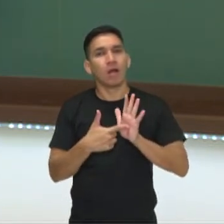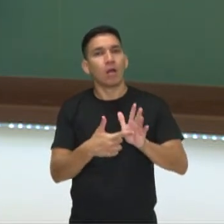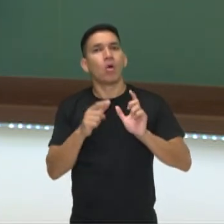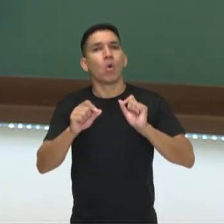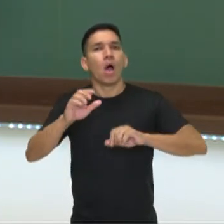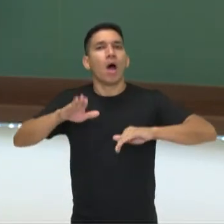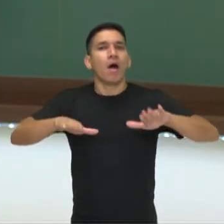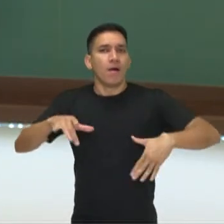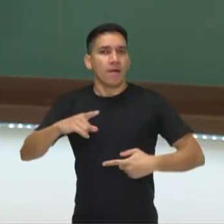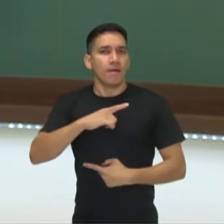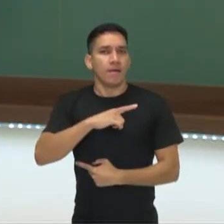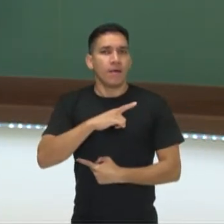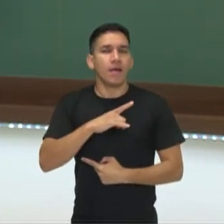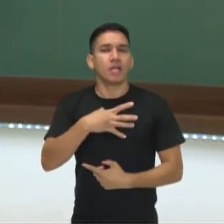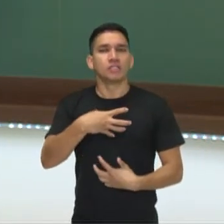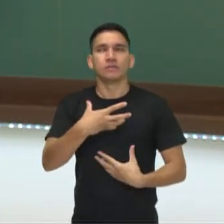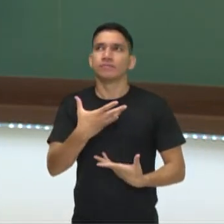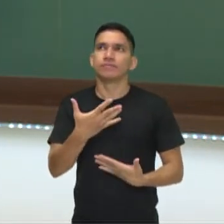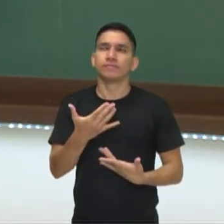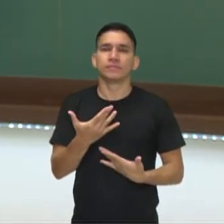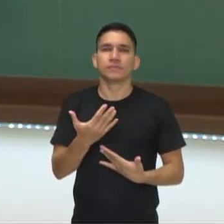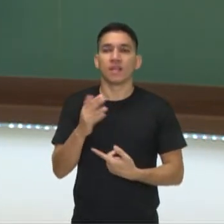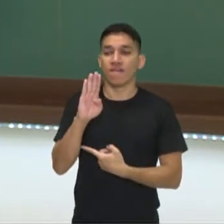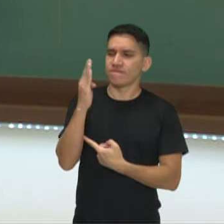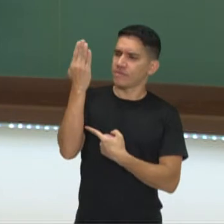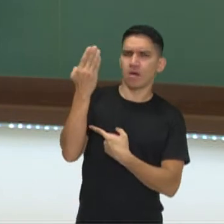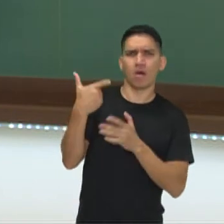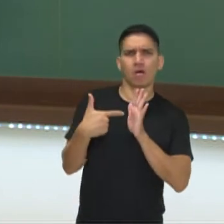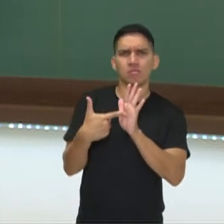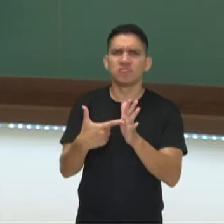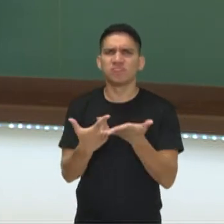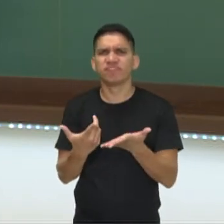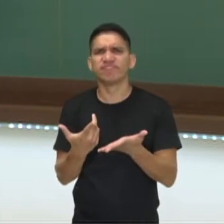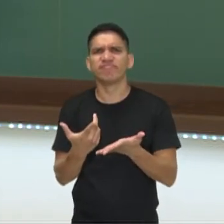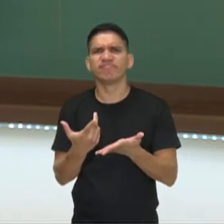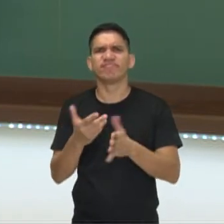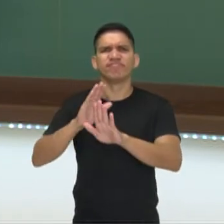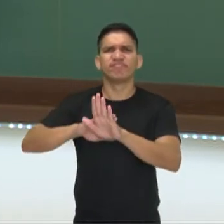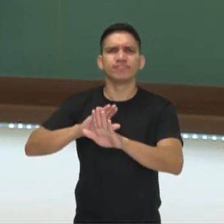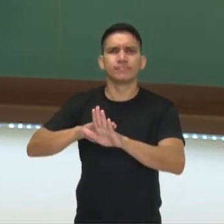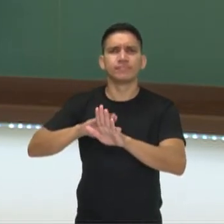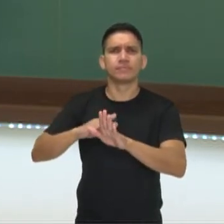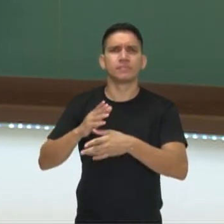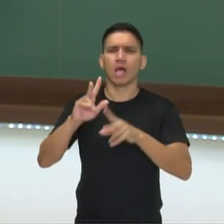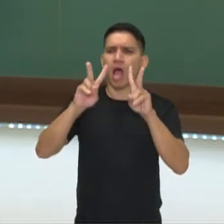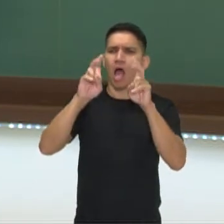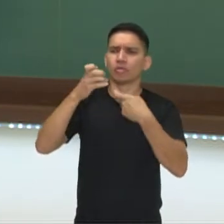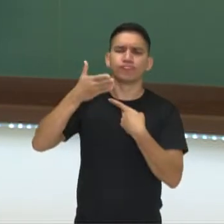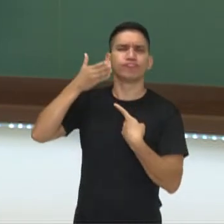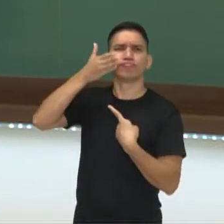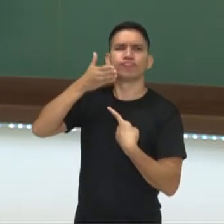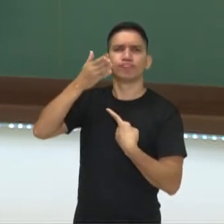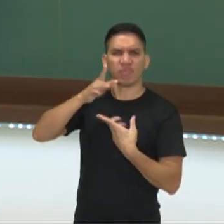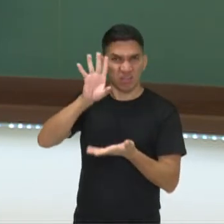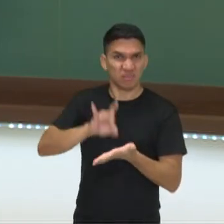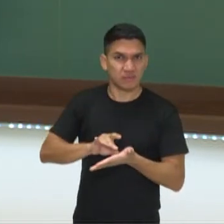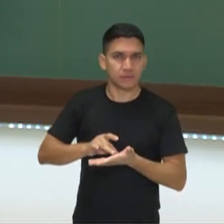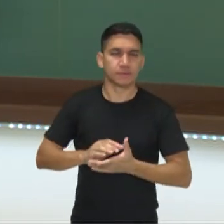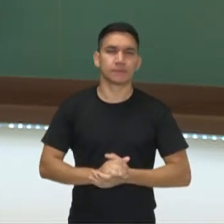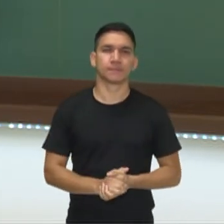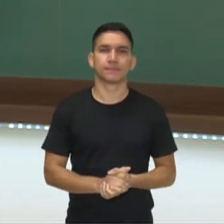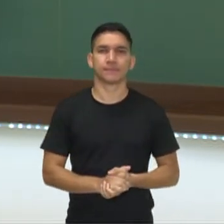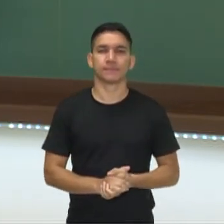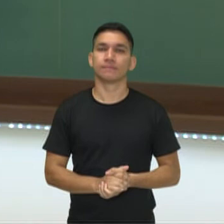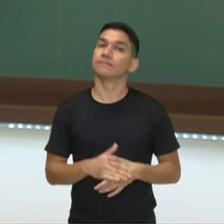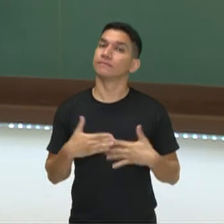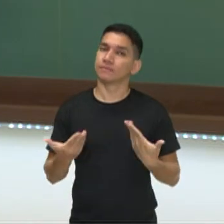vezes, trazendo alguma falsibilidade, uma falsidade das questões, né, reais.